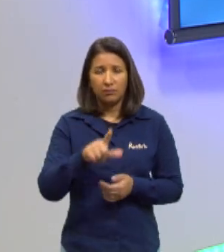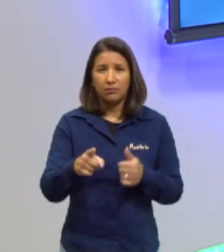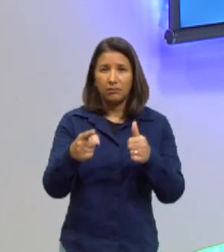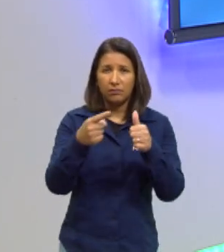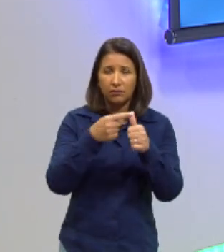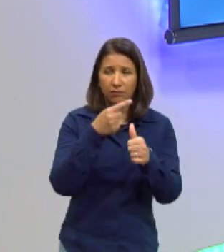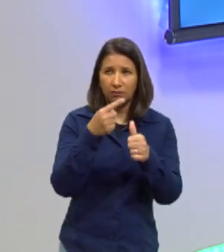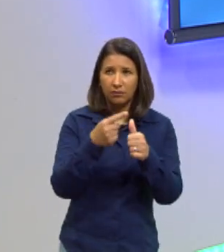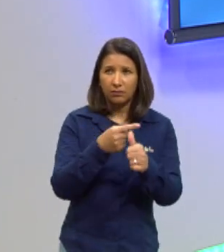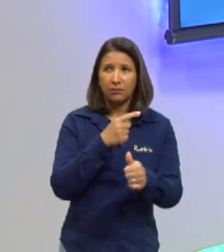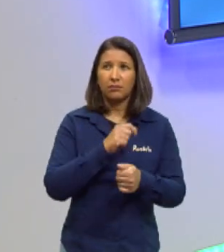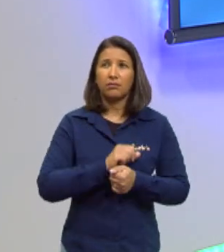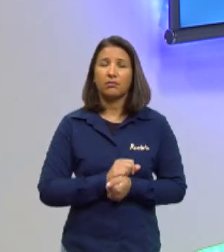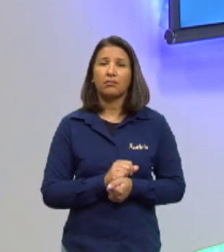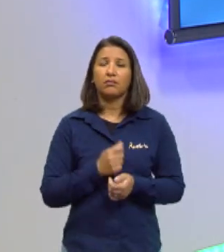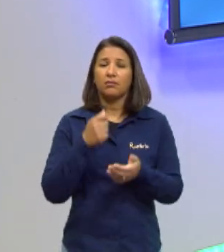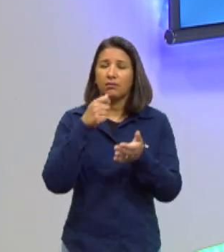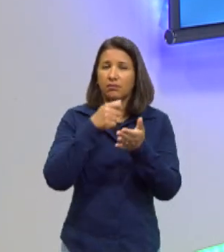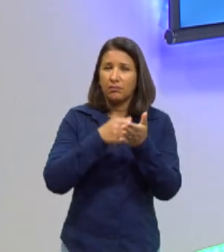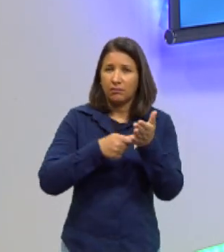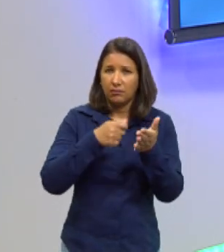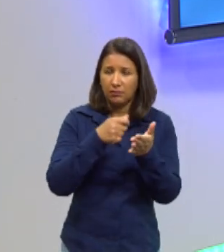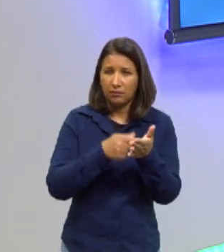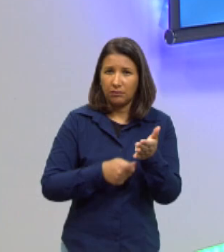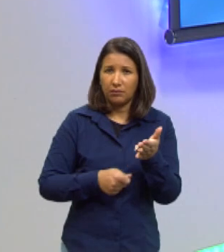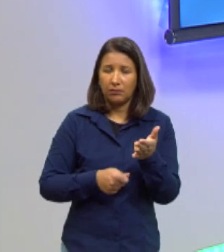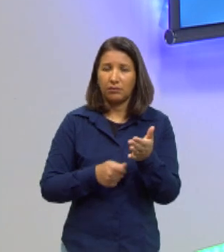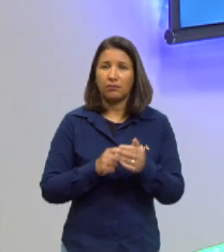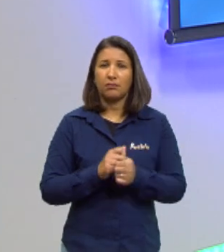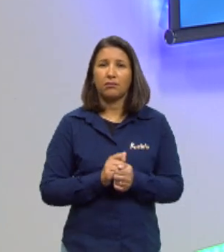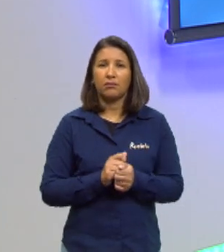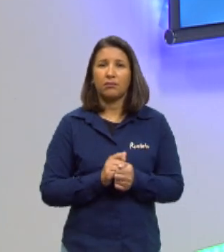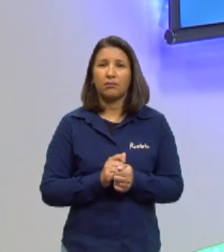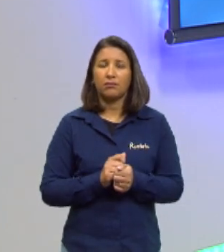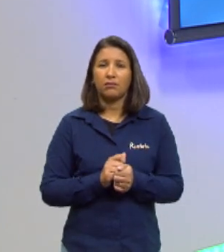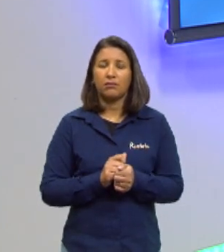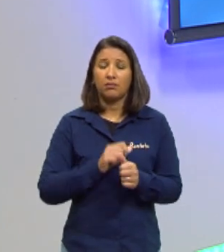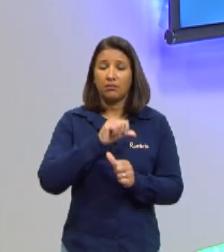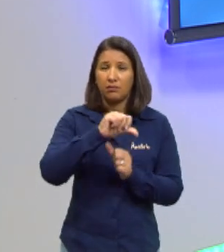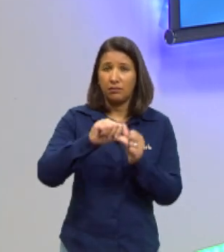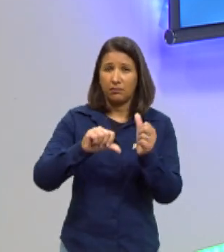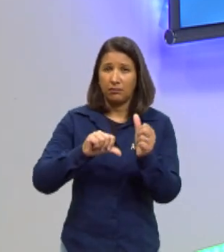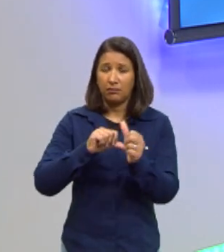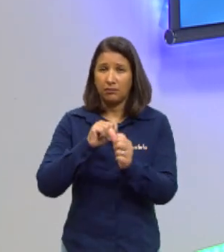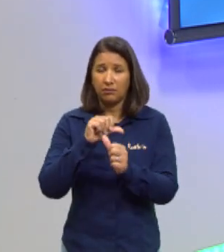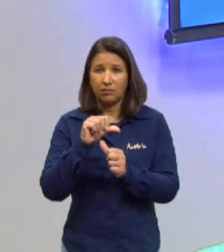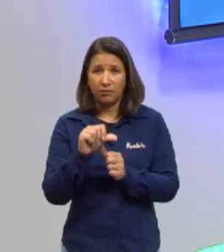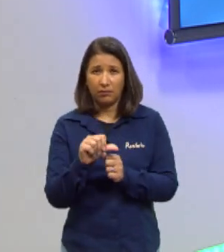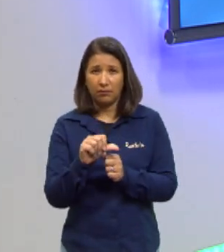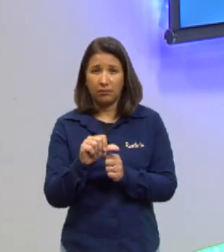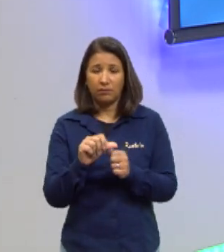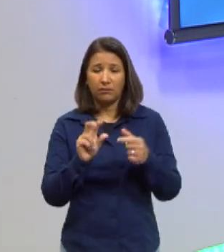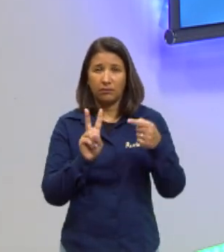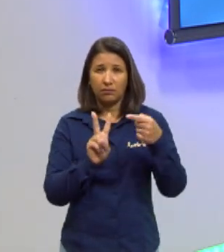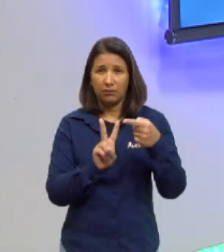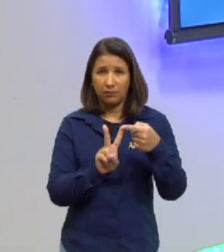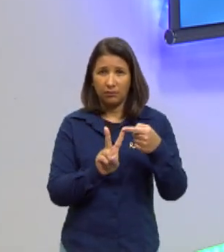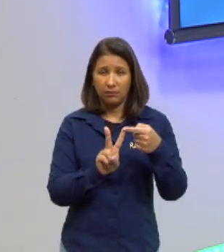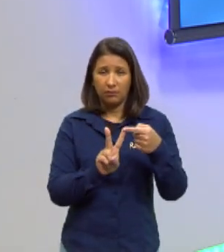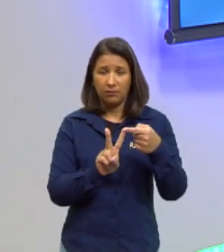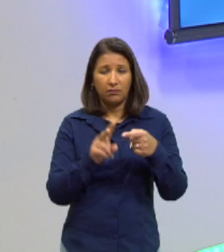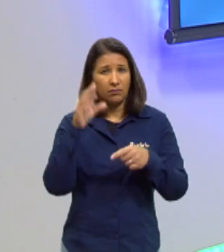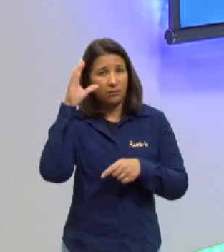primeiro, eu vou tentar torná-la racional, né? De que maneira que eu vou fazer isso? Eu